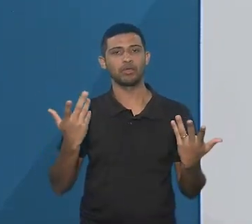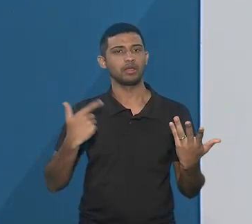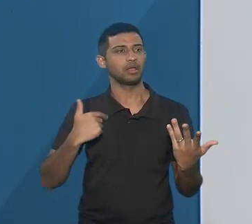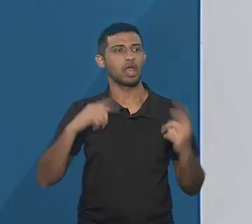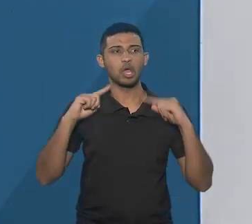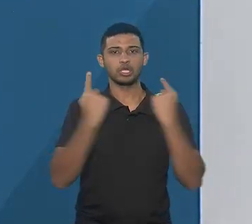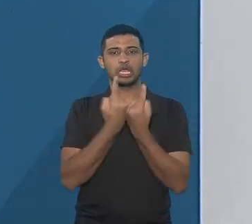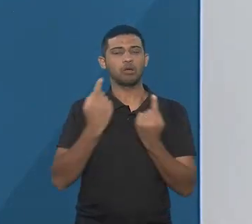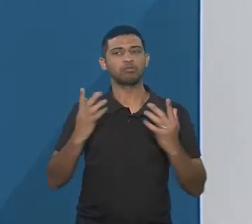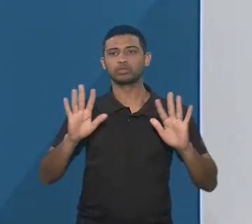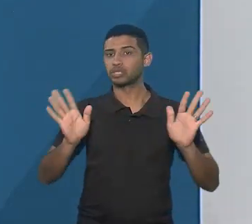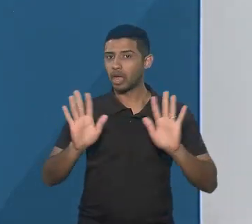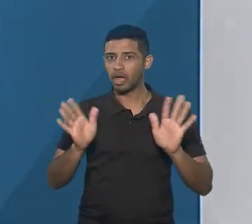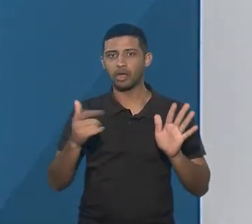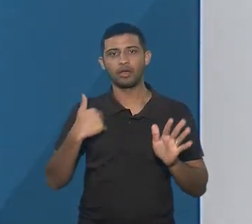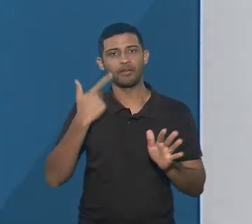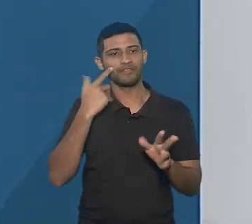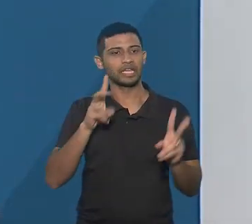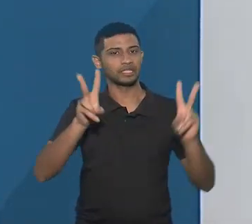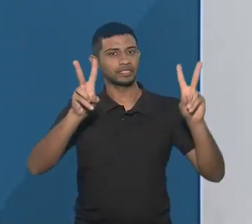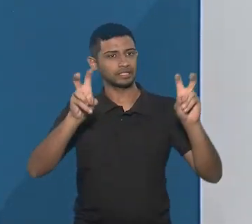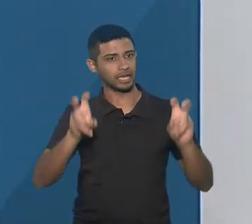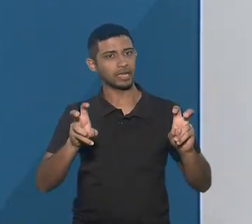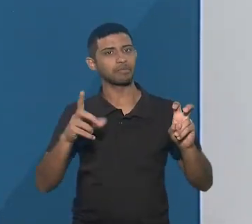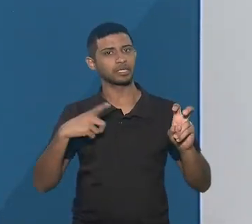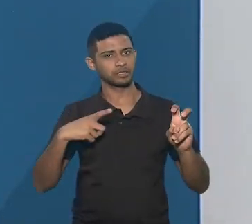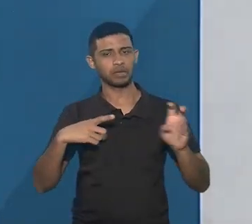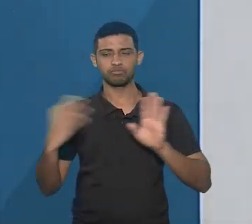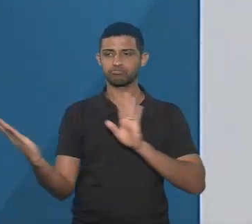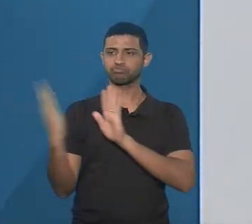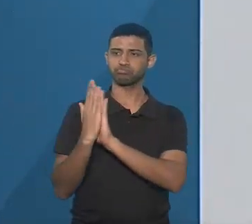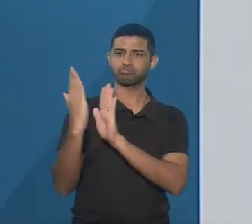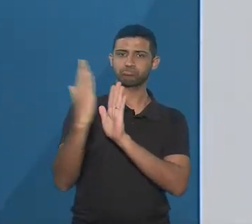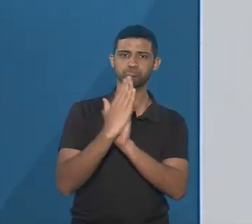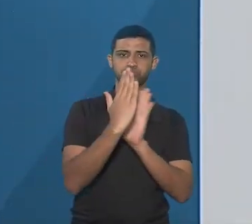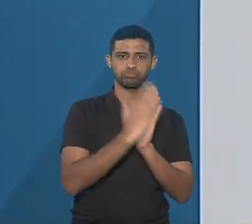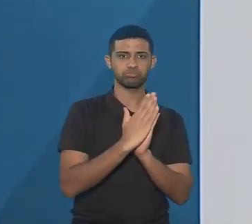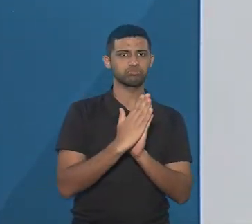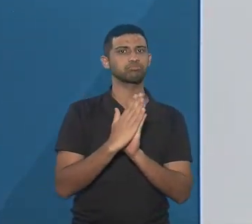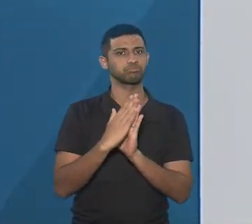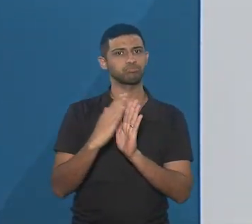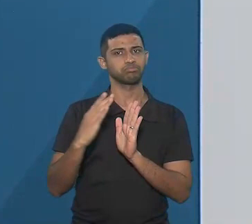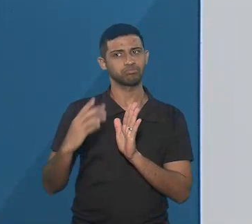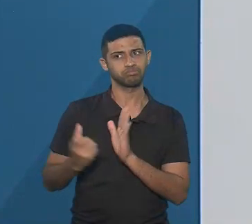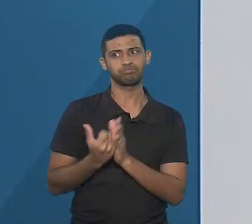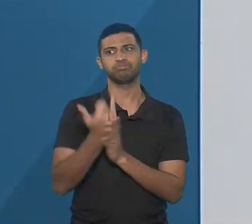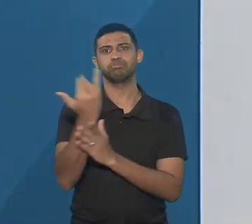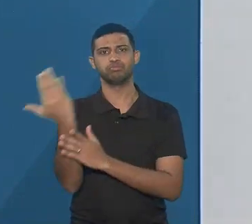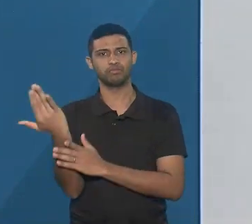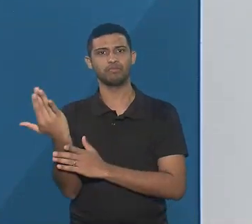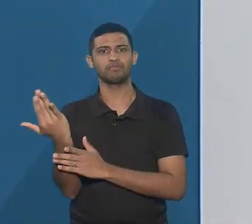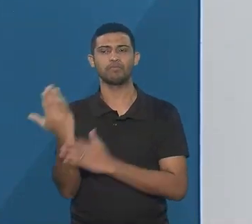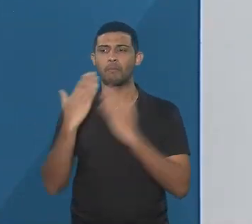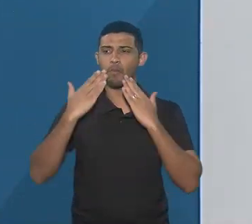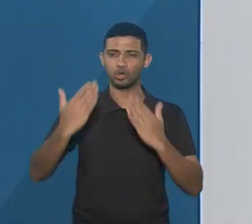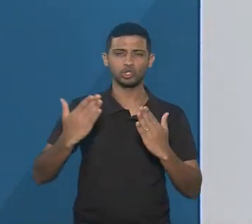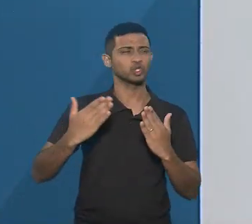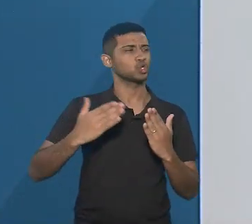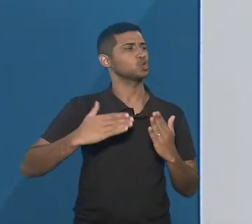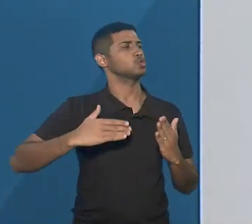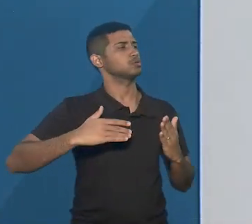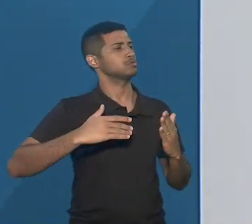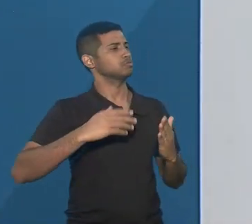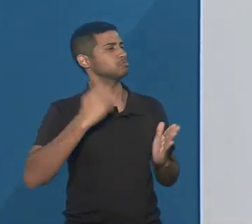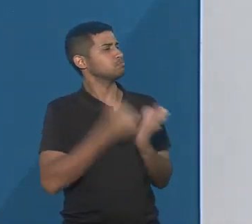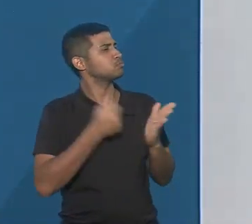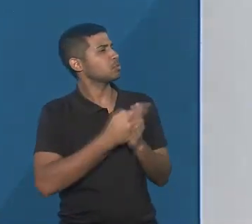nós estávamos assim um dia reunidos, não. Foram temas que nos foram tratados. Houve essa demanda, né? Nos trouxeram